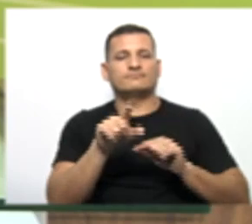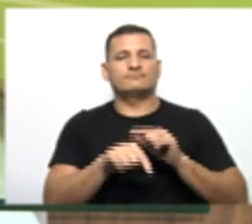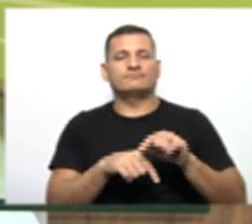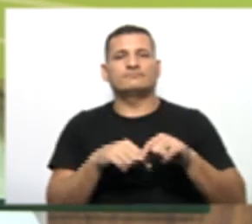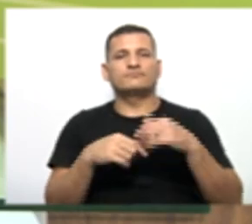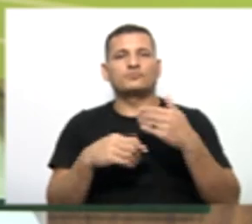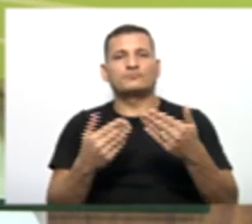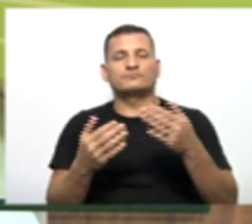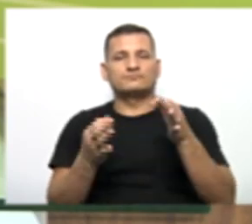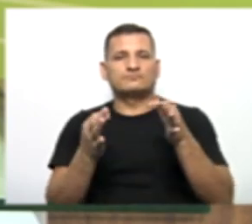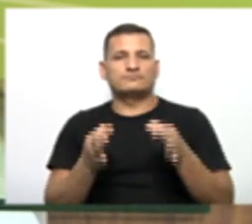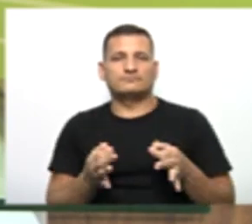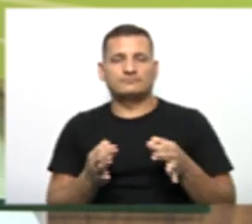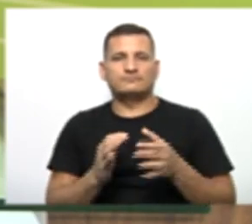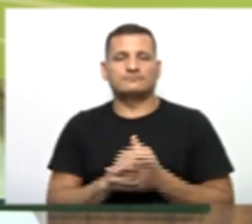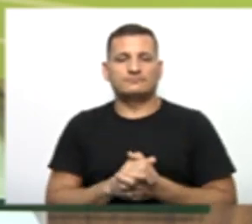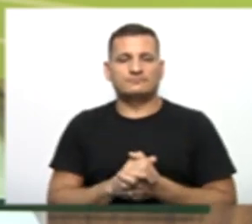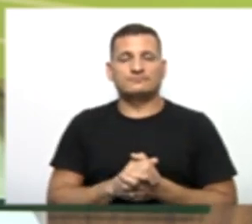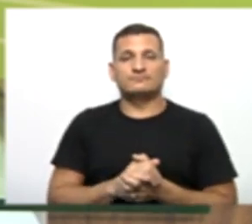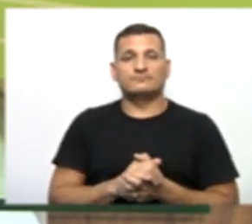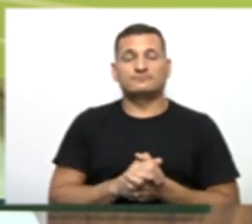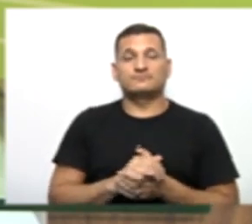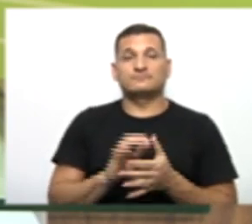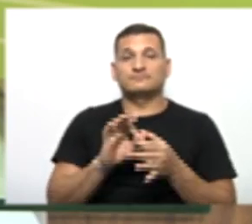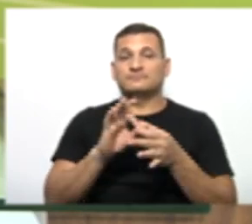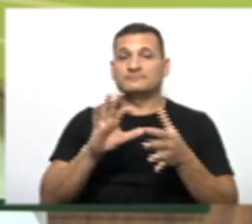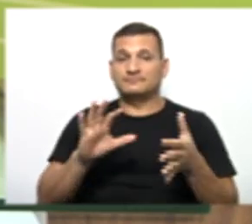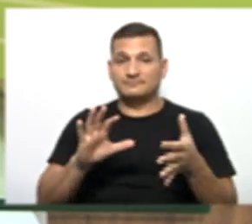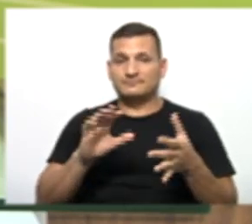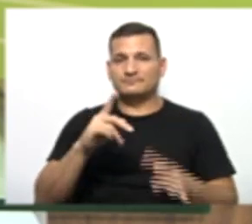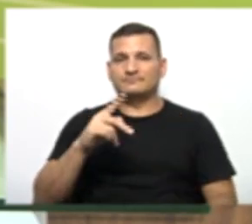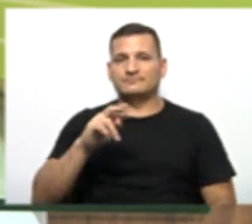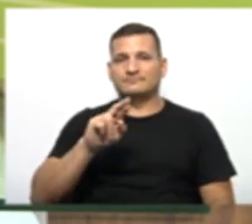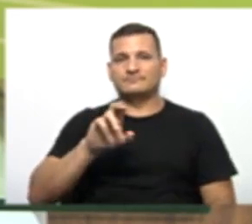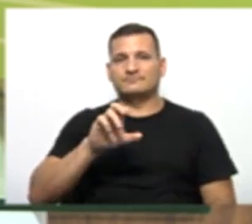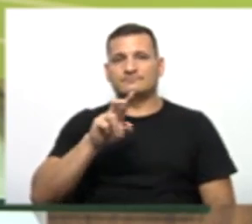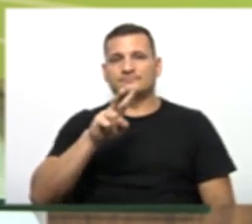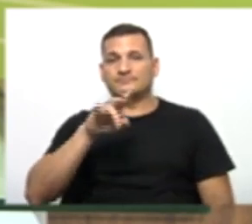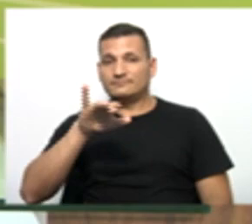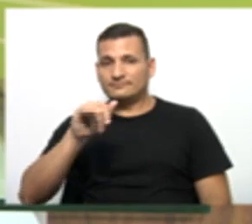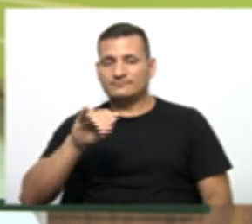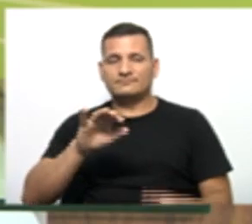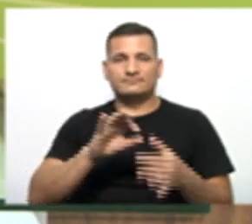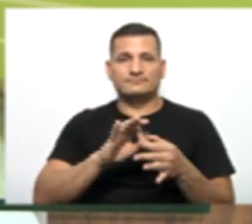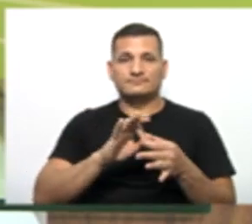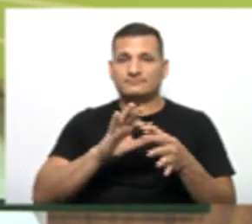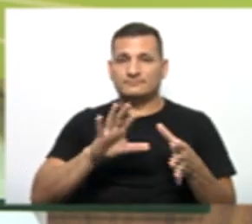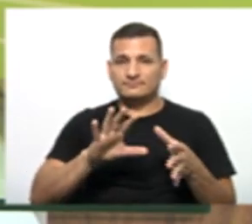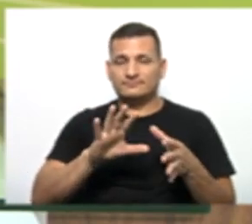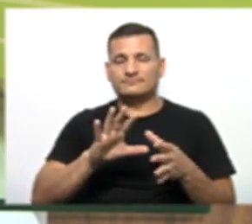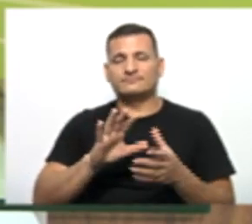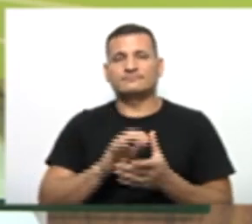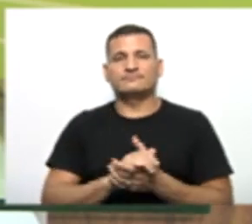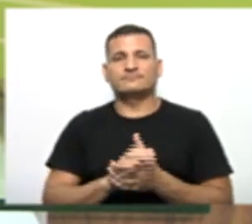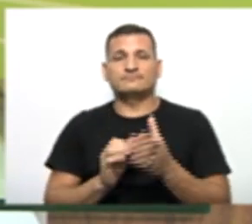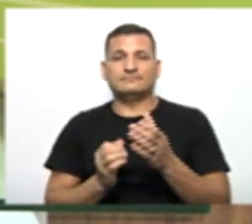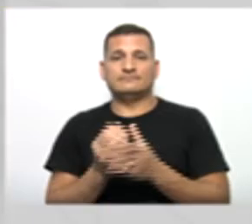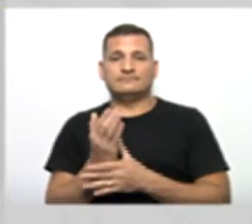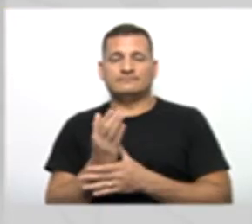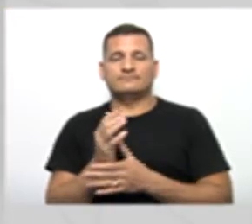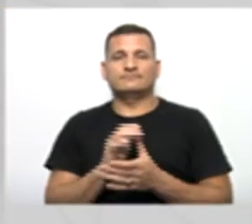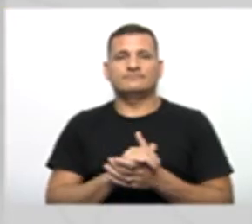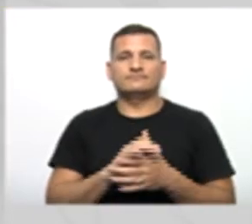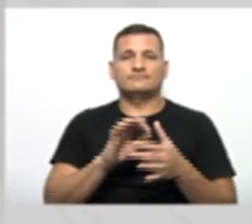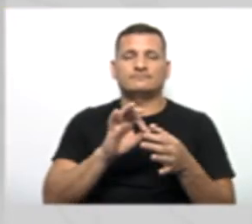corretas. Ela assinalou licença prévia, assinalou licença de instalação e